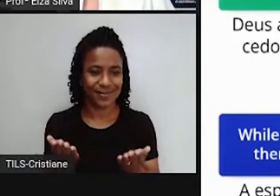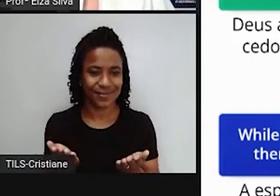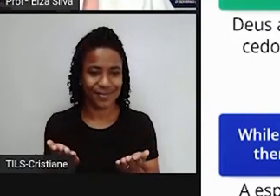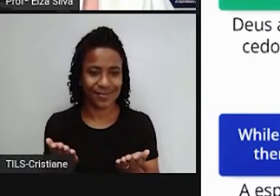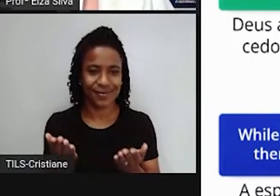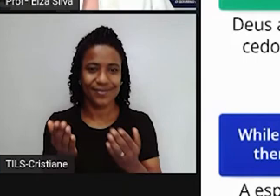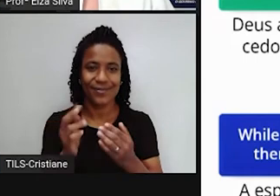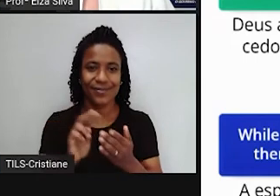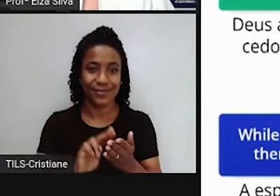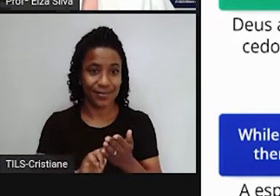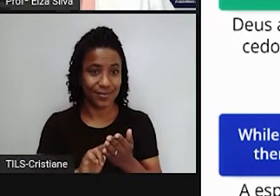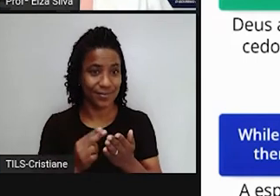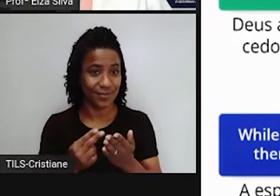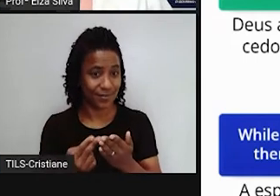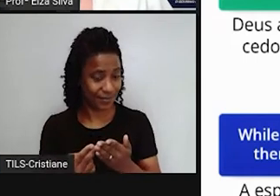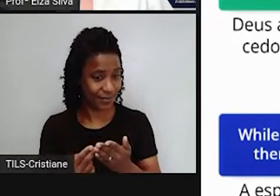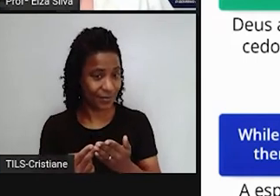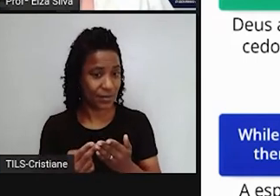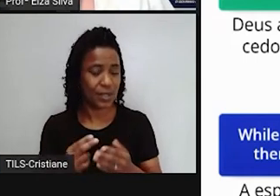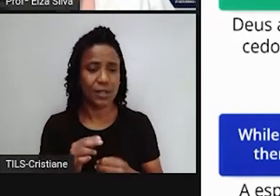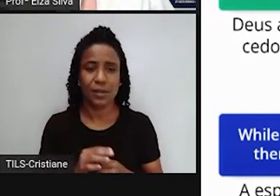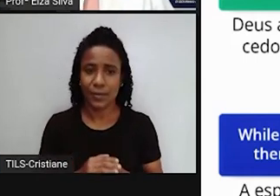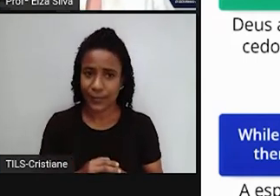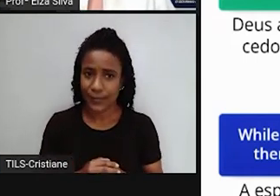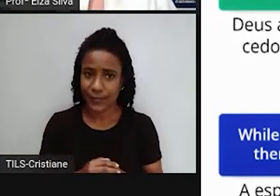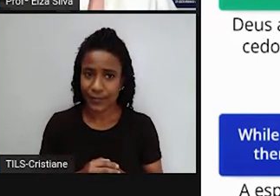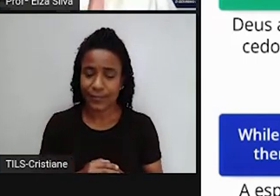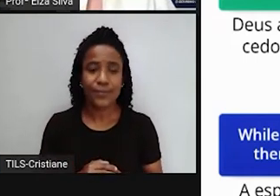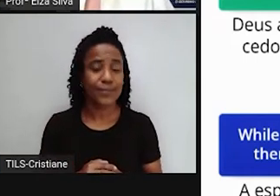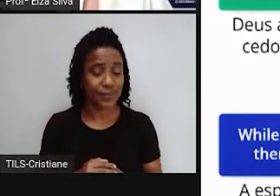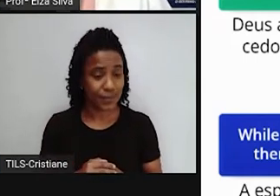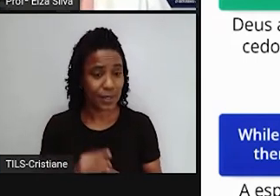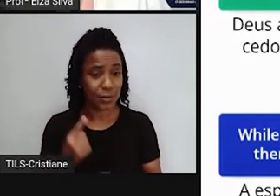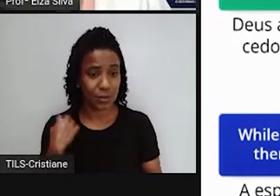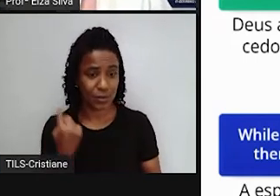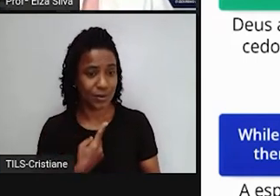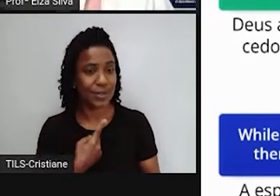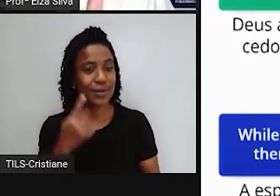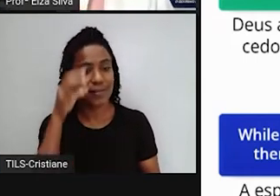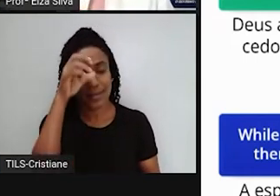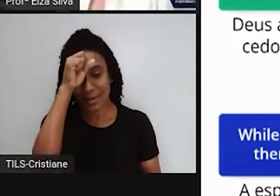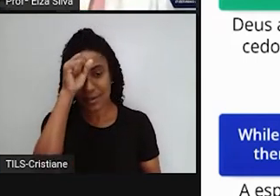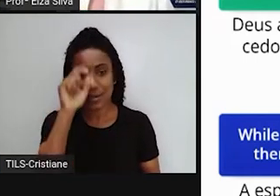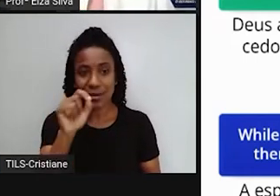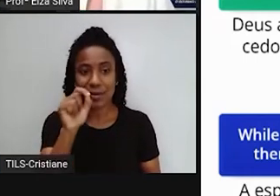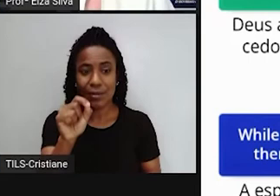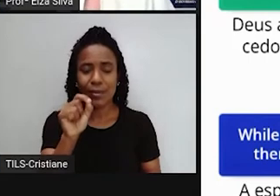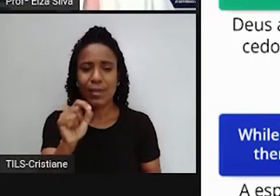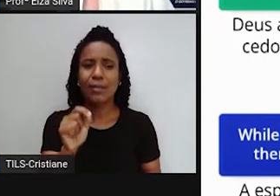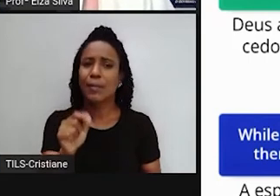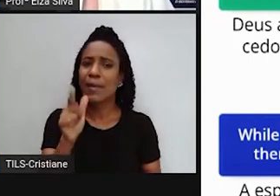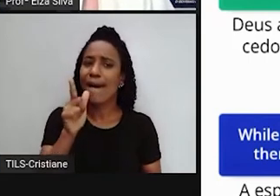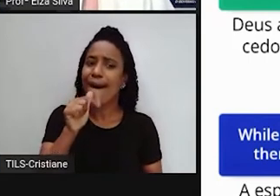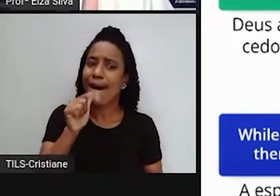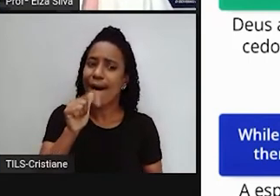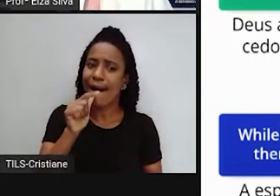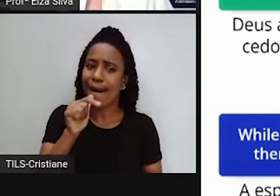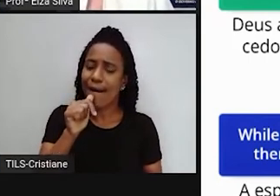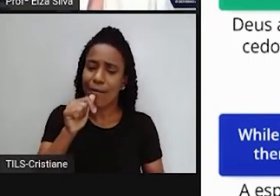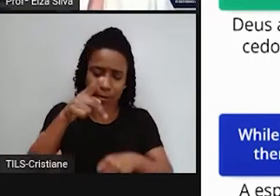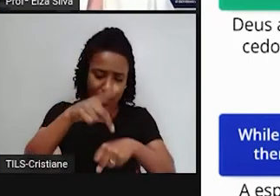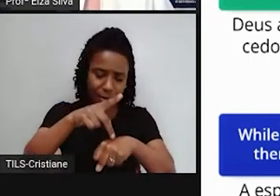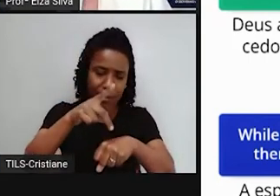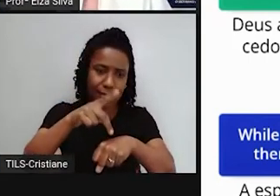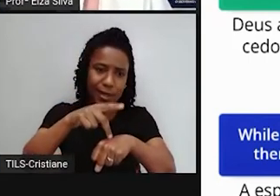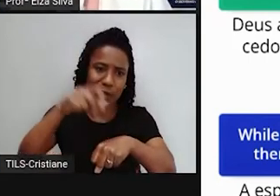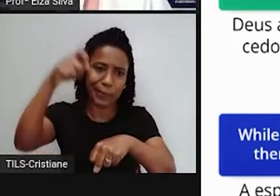rock away? Então, o que é que esse ditado, né? Diz para a gente aqui no Brasil, água mole e pedra dura, tanto